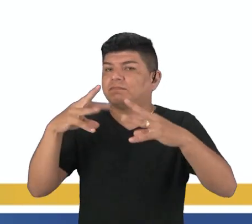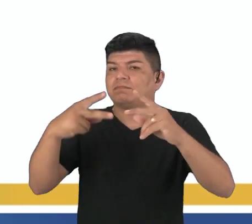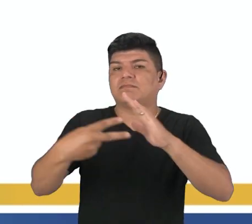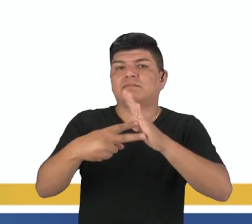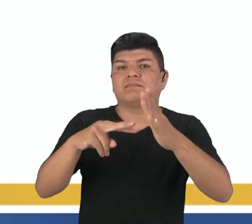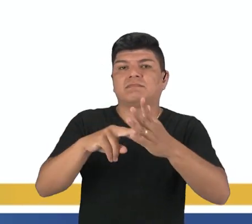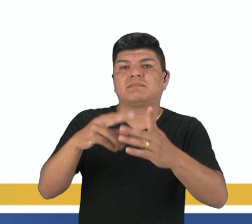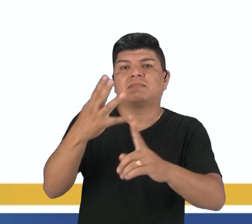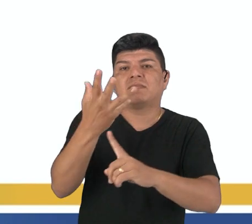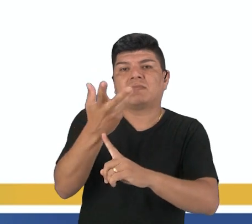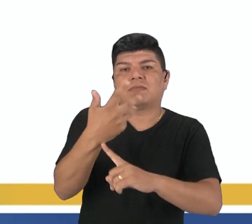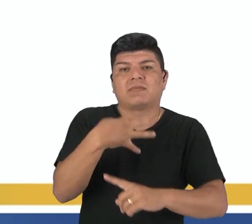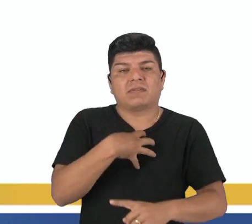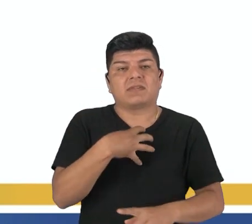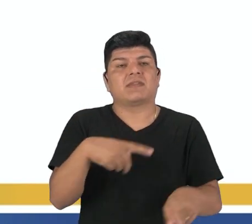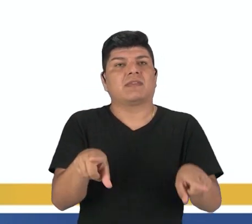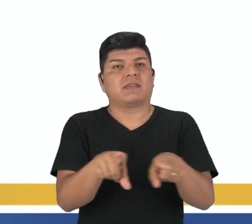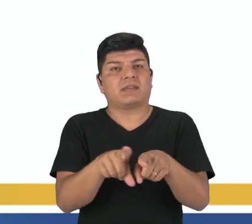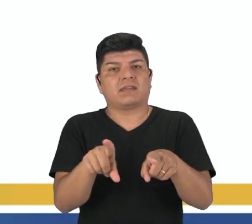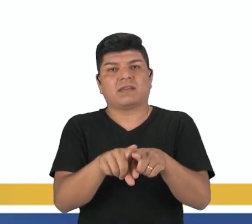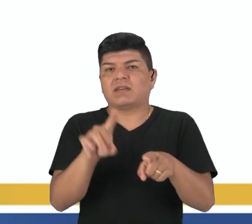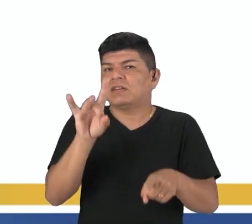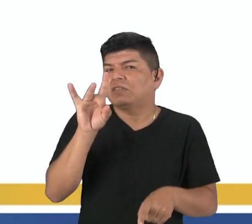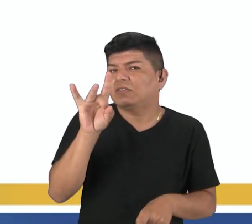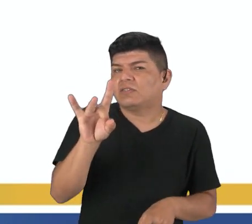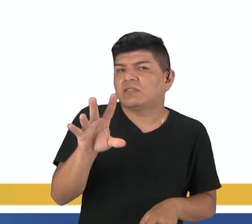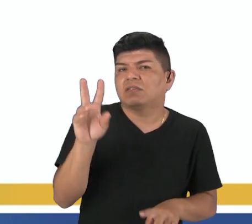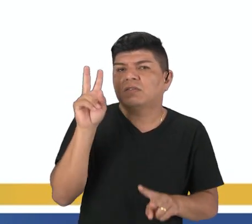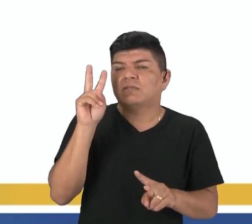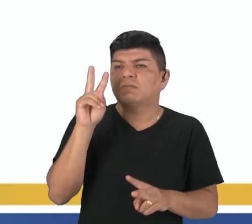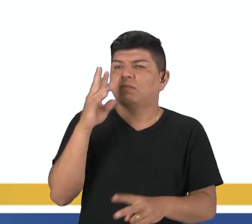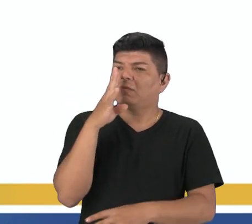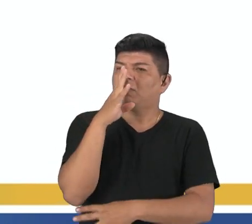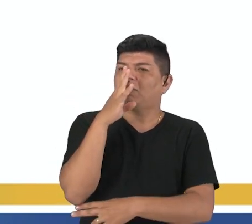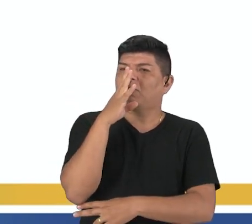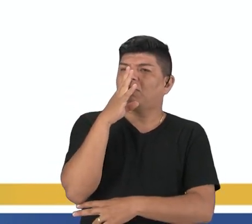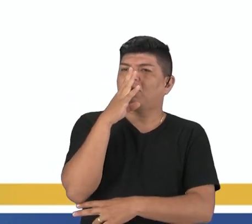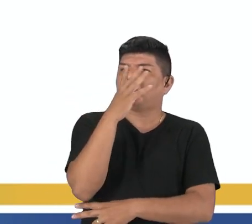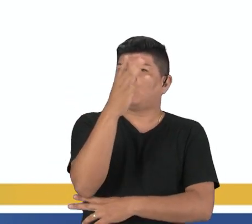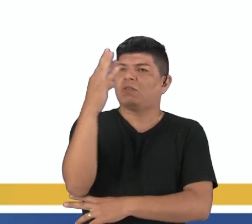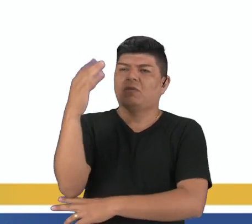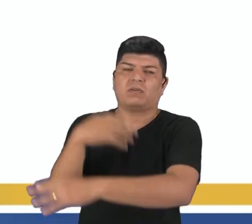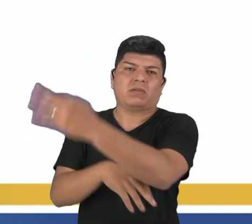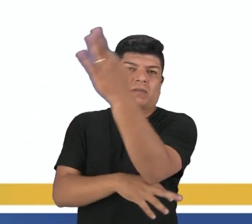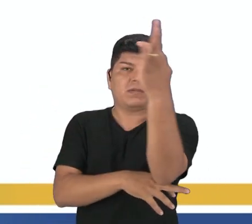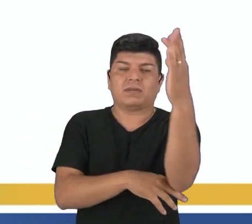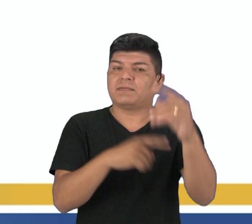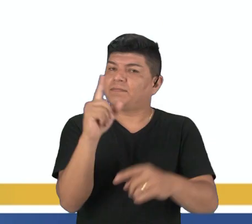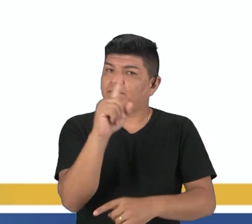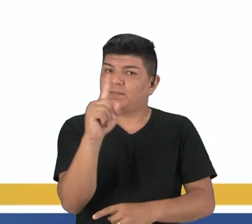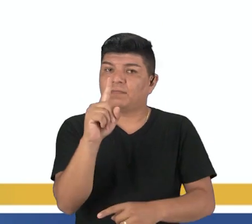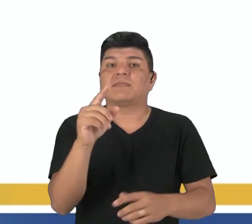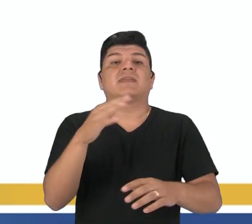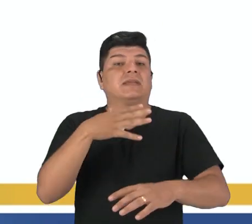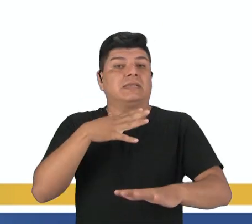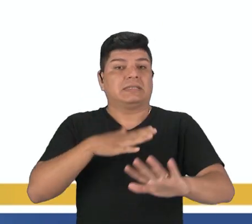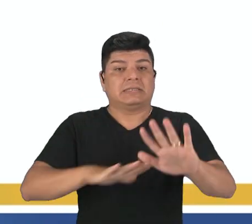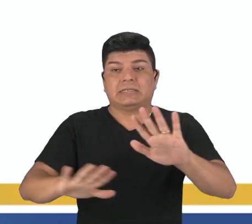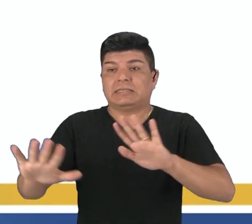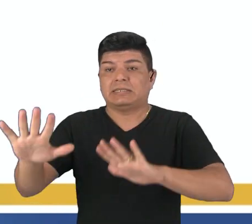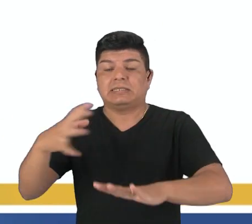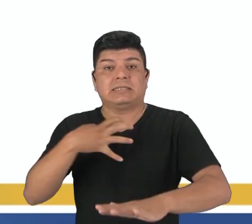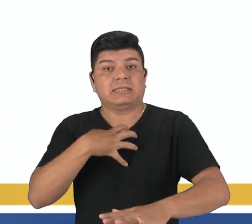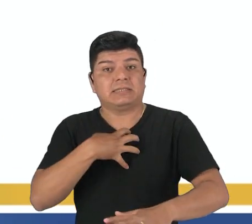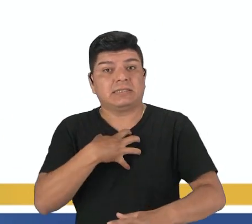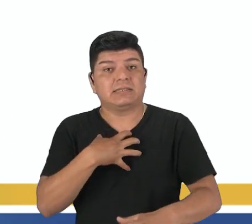sensorial. Ela não é uma arte apenas para você contemplar uma paisagem, mas para você sentir e ser